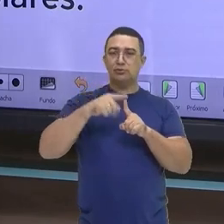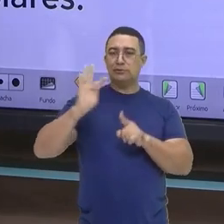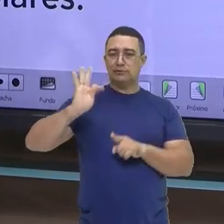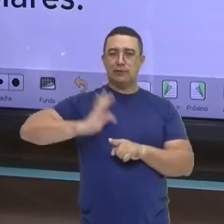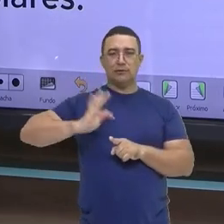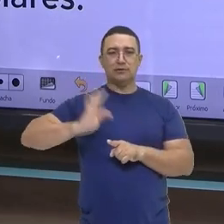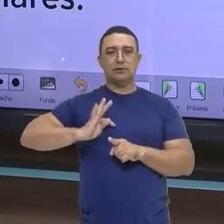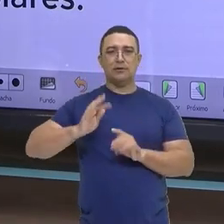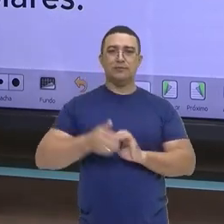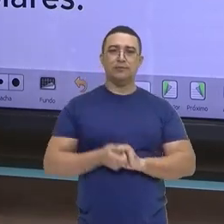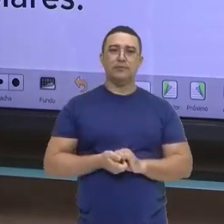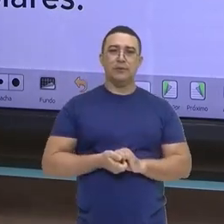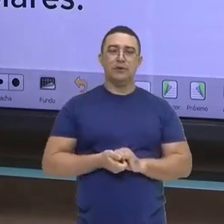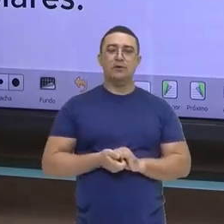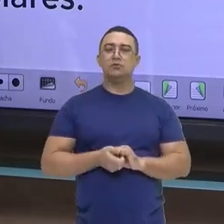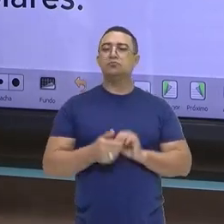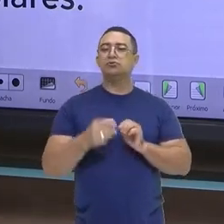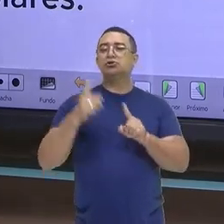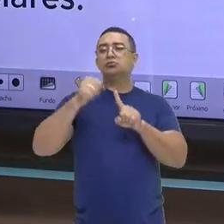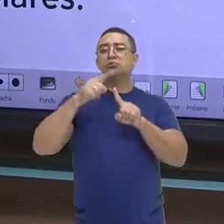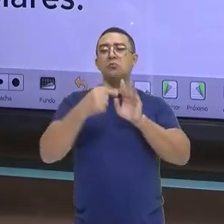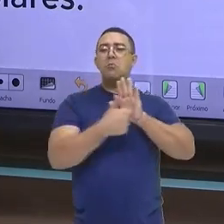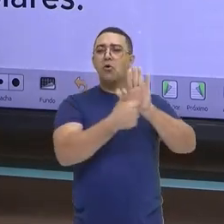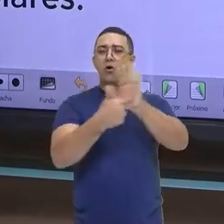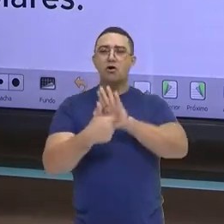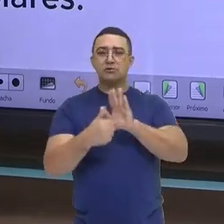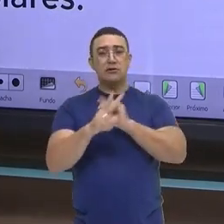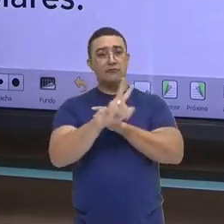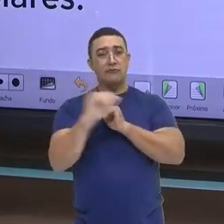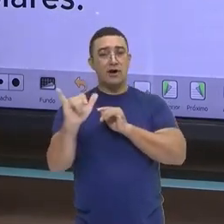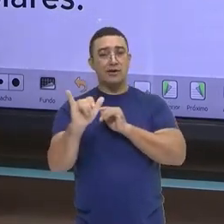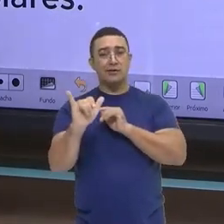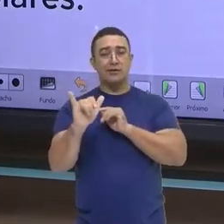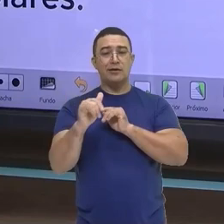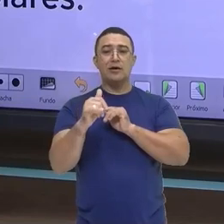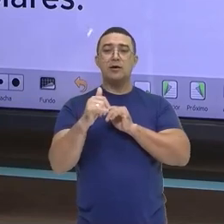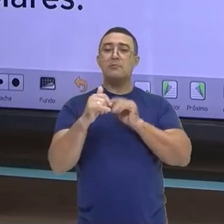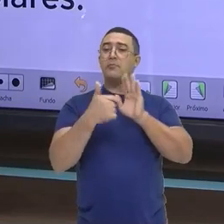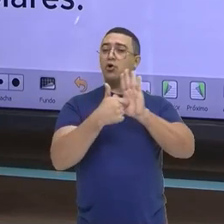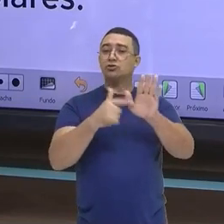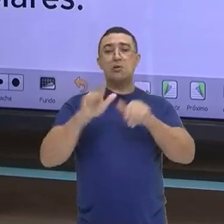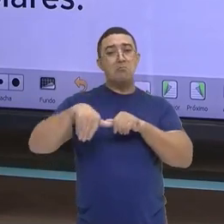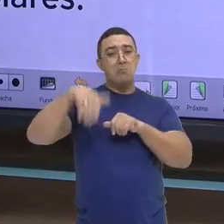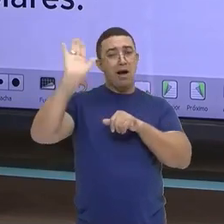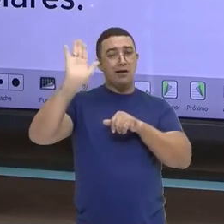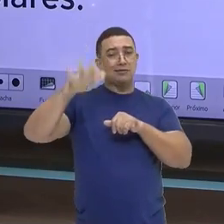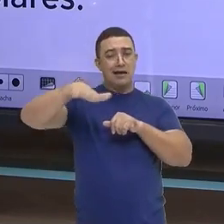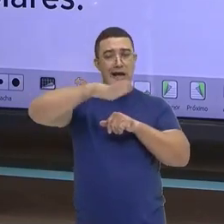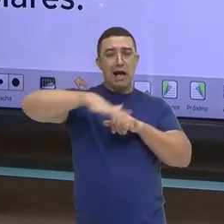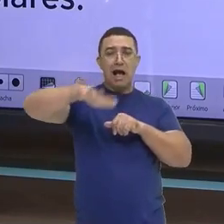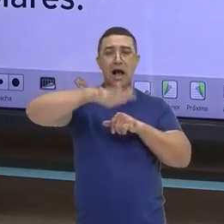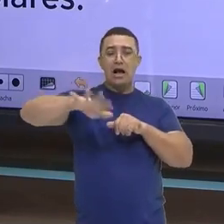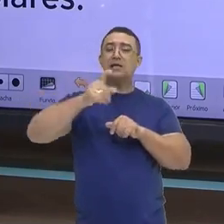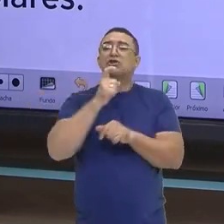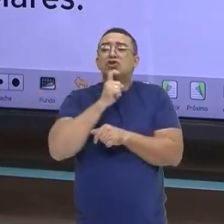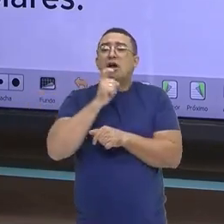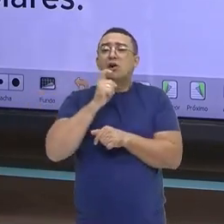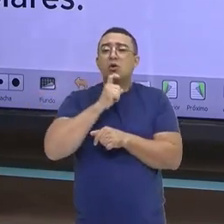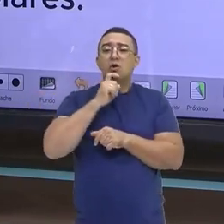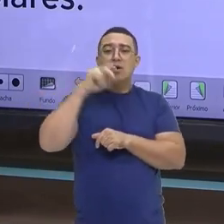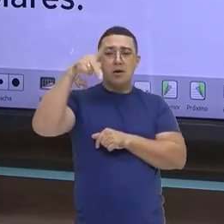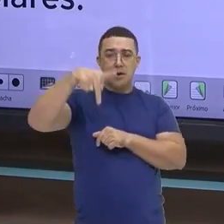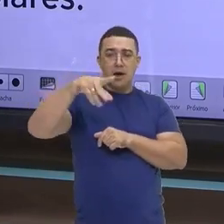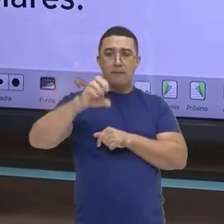técnica. E esse tipo de projeção, gente, ele vai representar mais as áreas polares, tá bom? Que é justamente essa questão, né? De